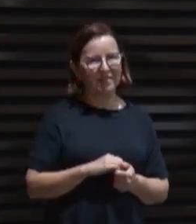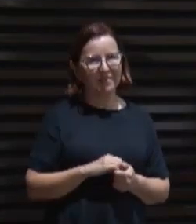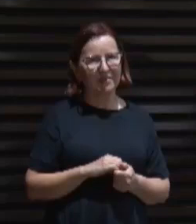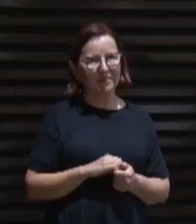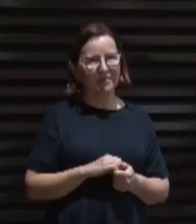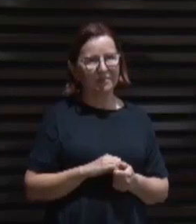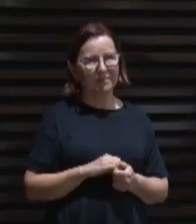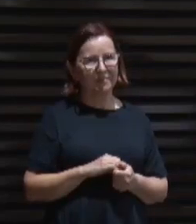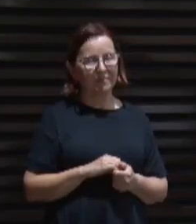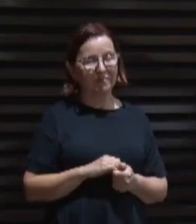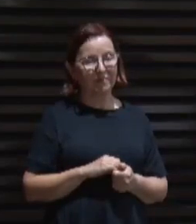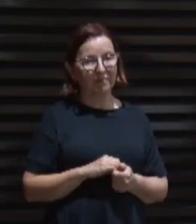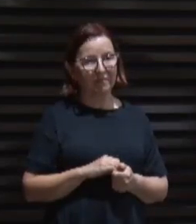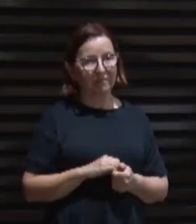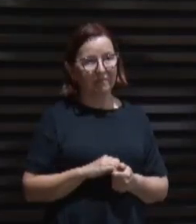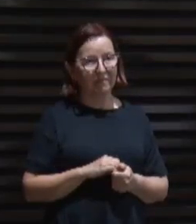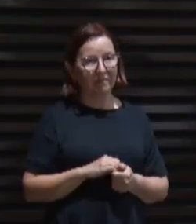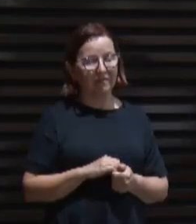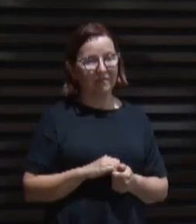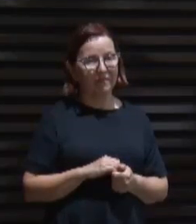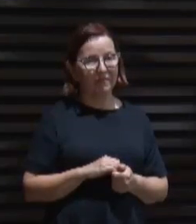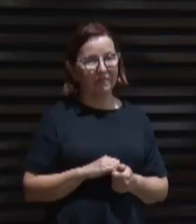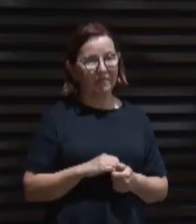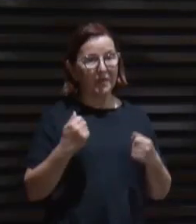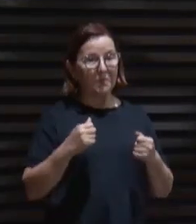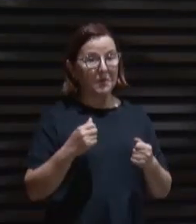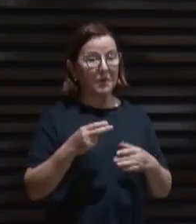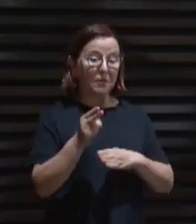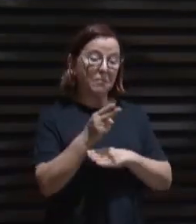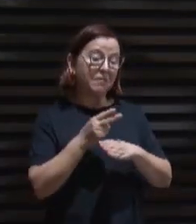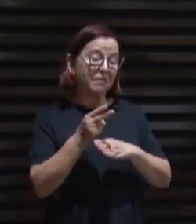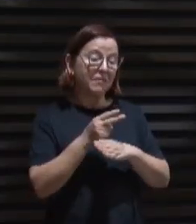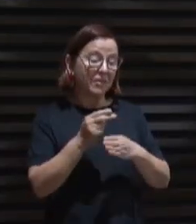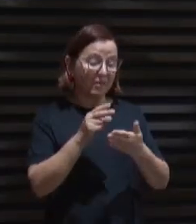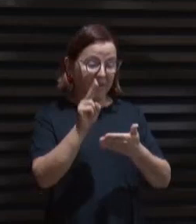Vamos procurar ver se isto aqui não tem alguma coisa a mais.